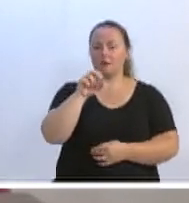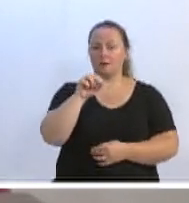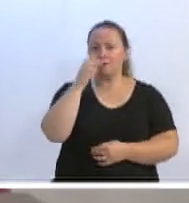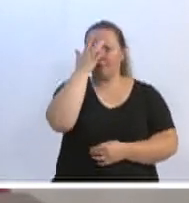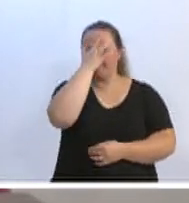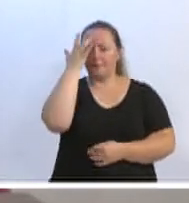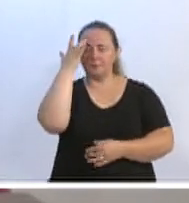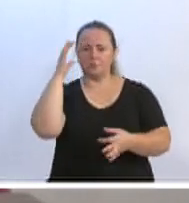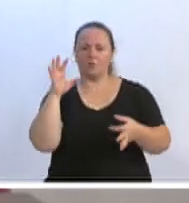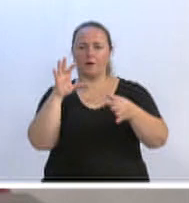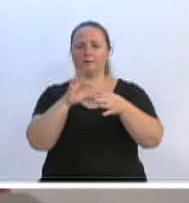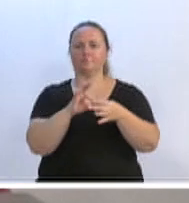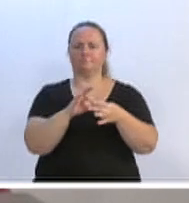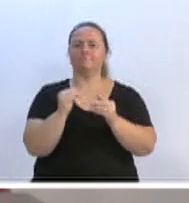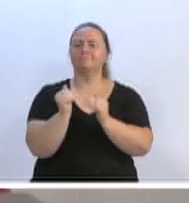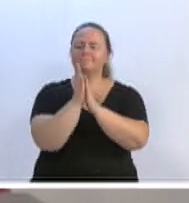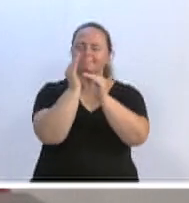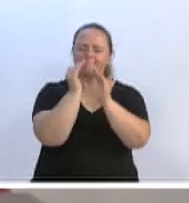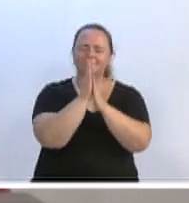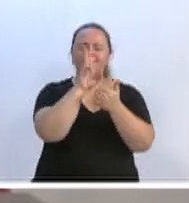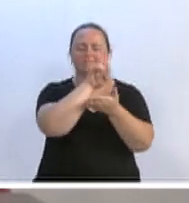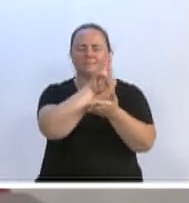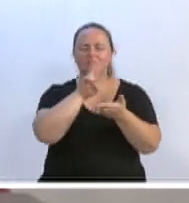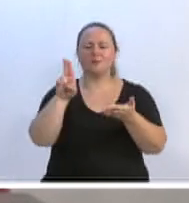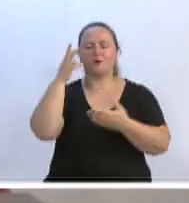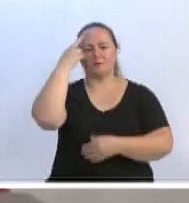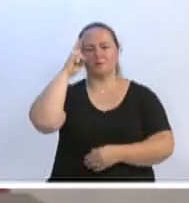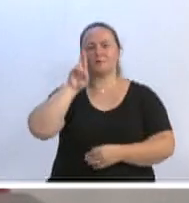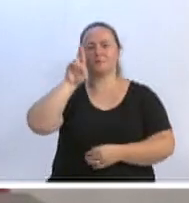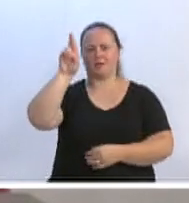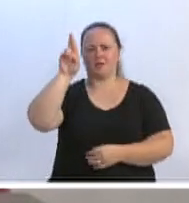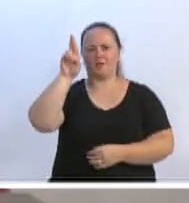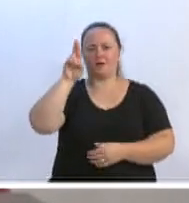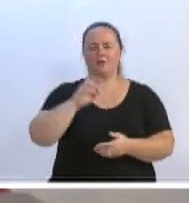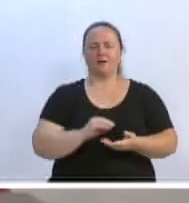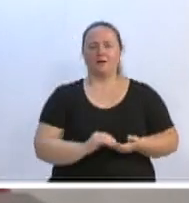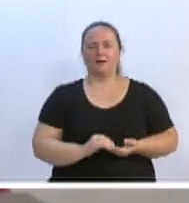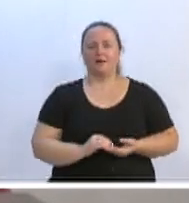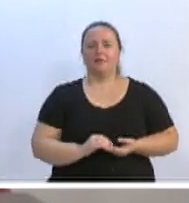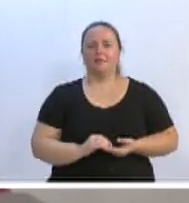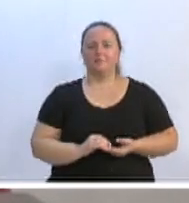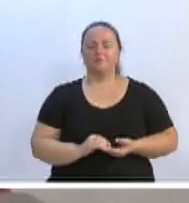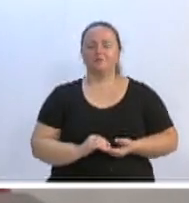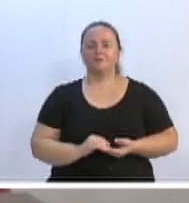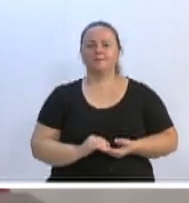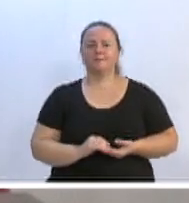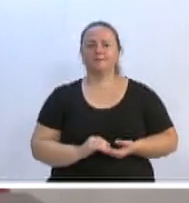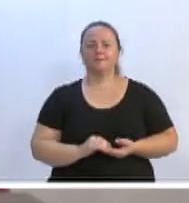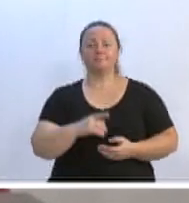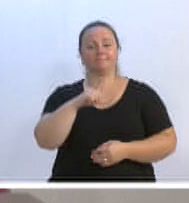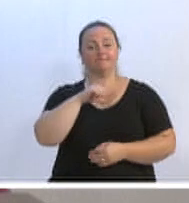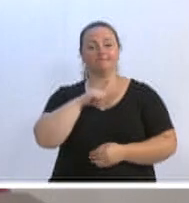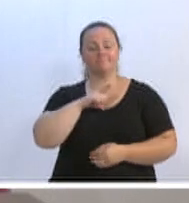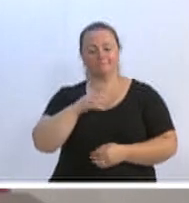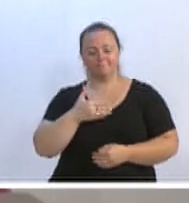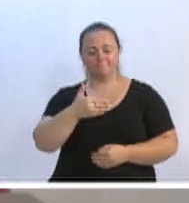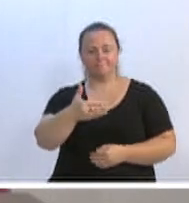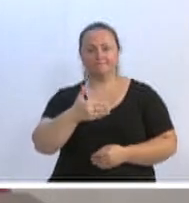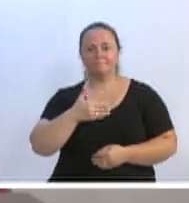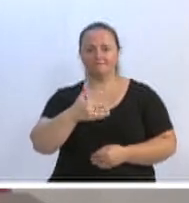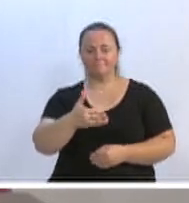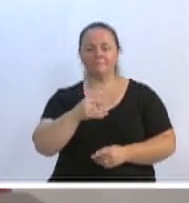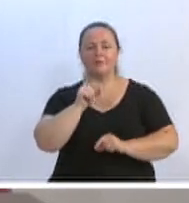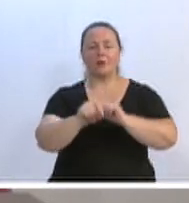membros. Louvado seja o nome do Senhor. Vivemos uma unidade doutrinária que